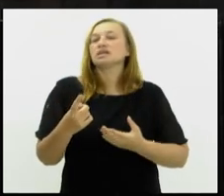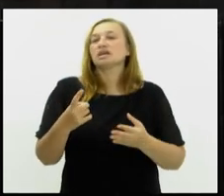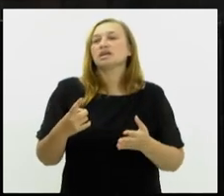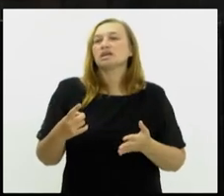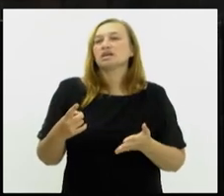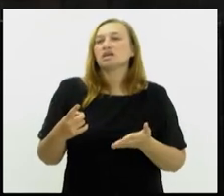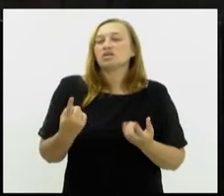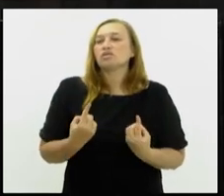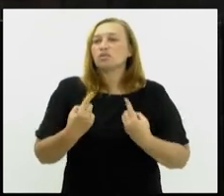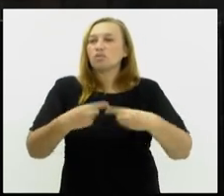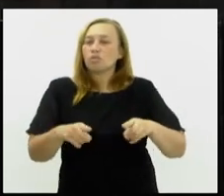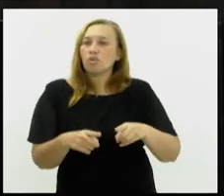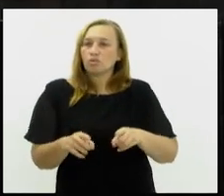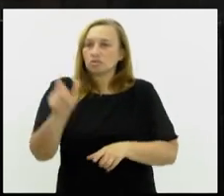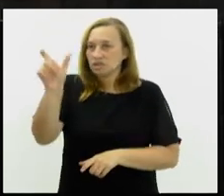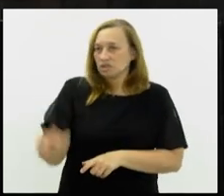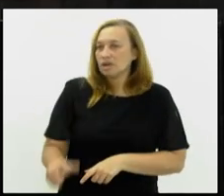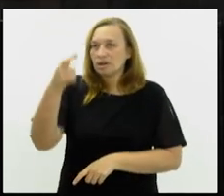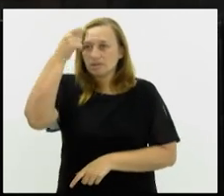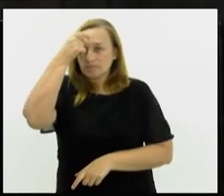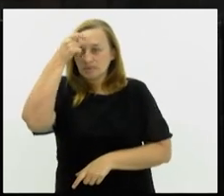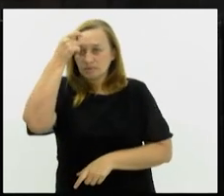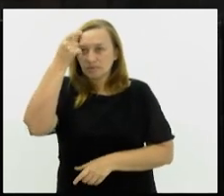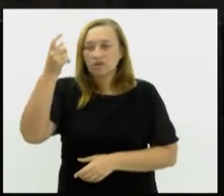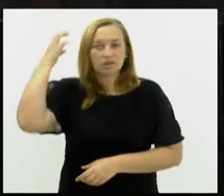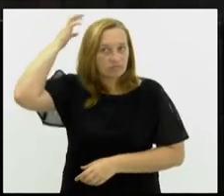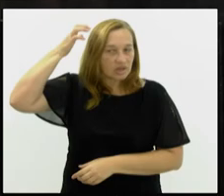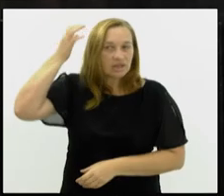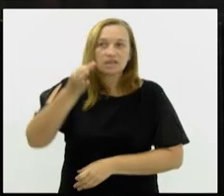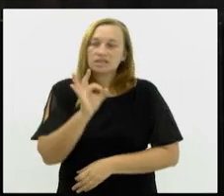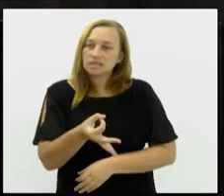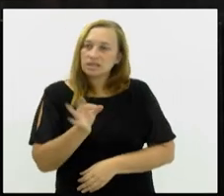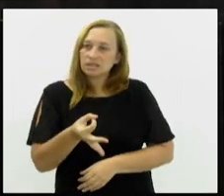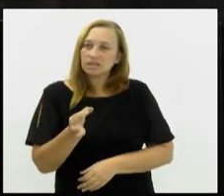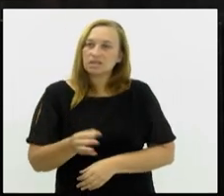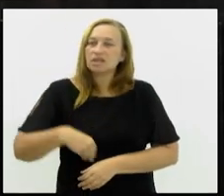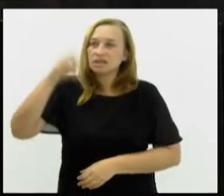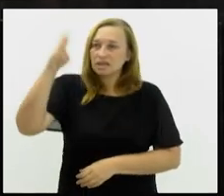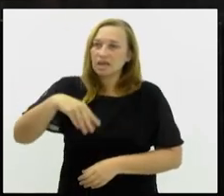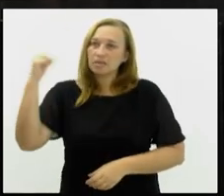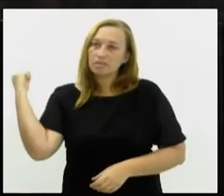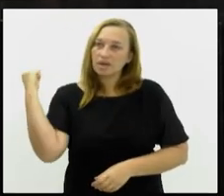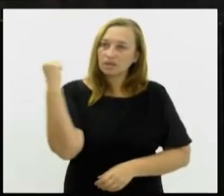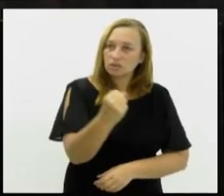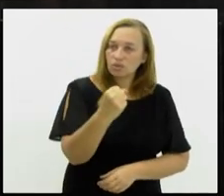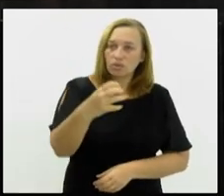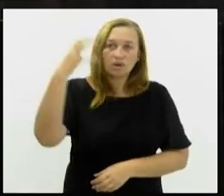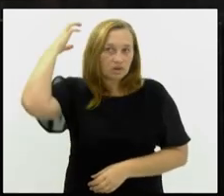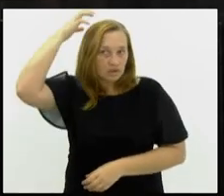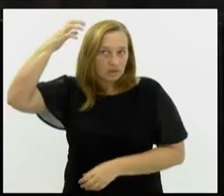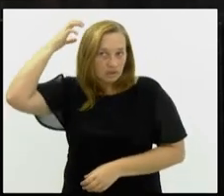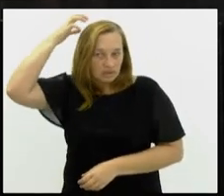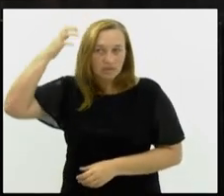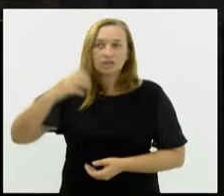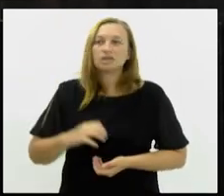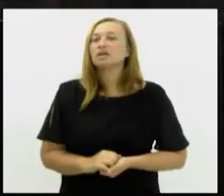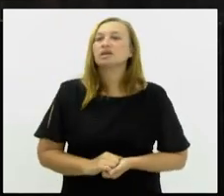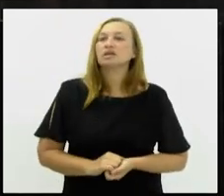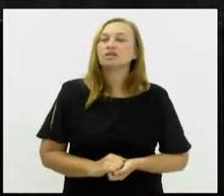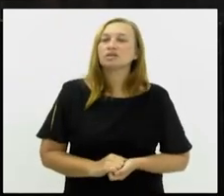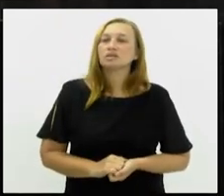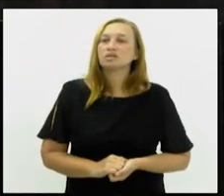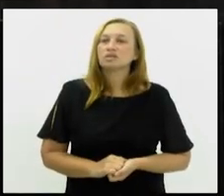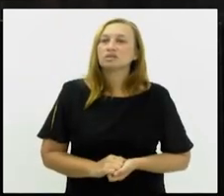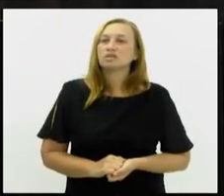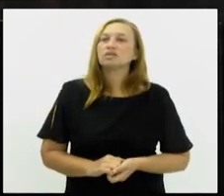tentaram violar a memória de Marielle. Eu tenho certeza que quem mandou a Marielle, quem mandou matar a Marielle, que